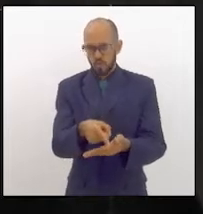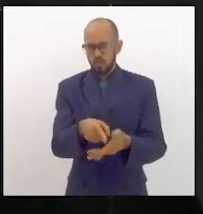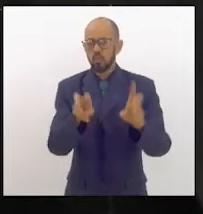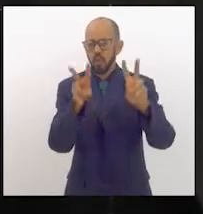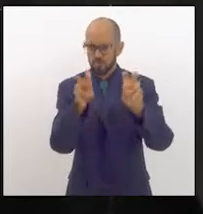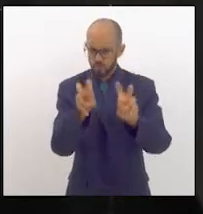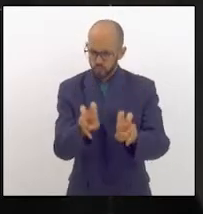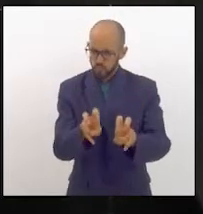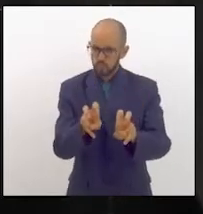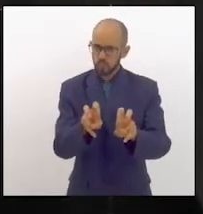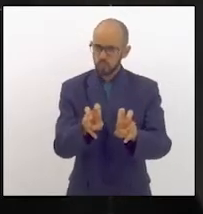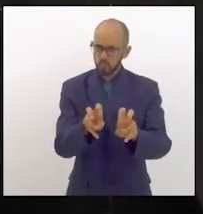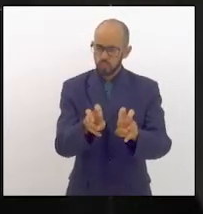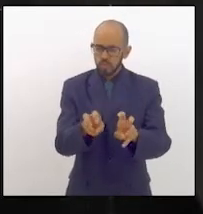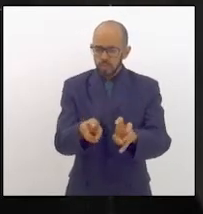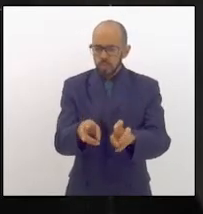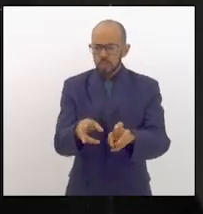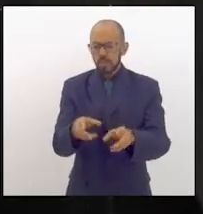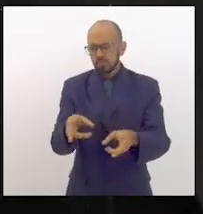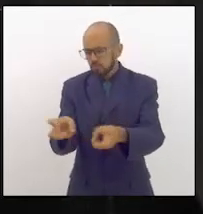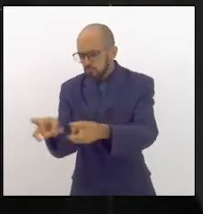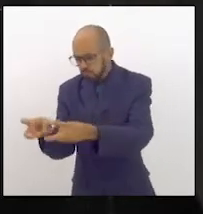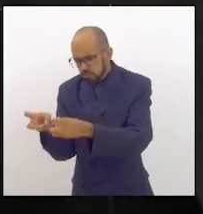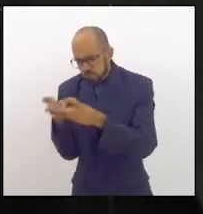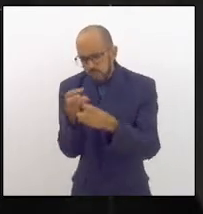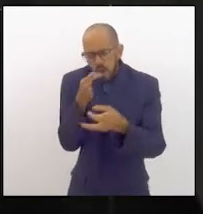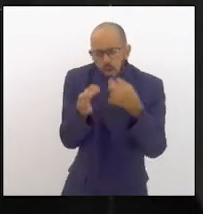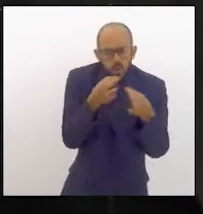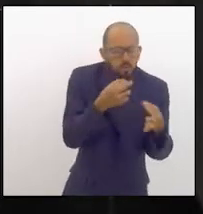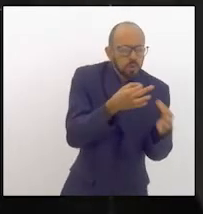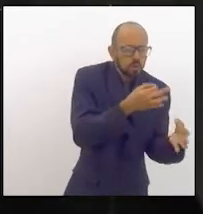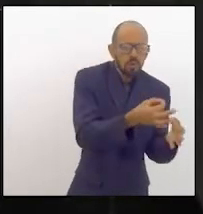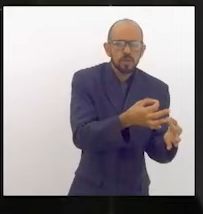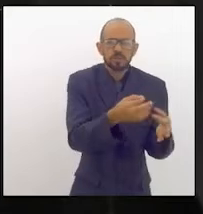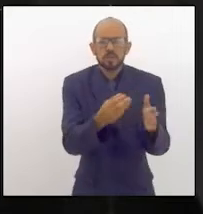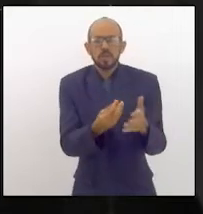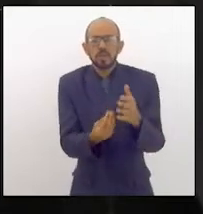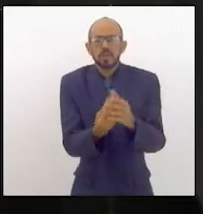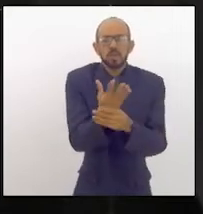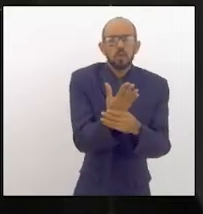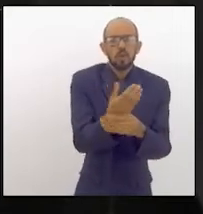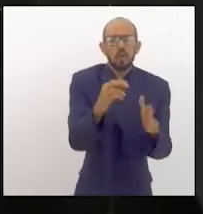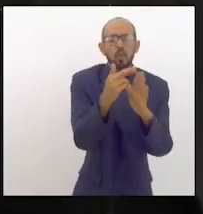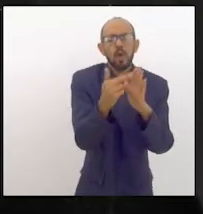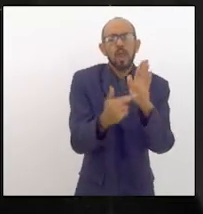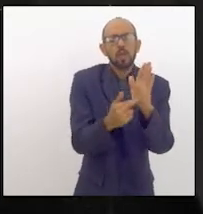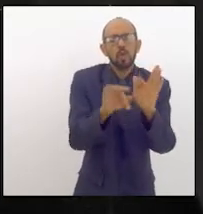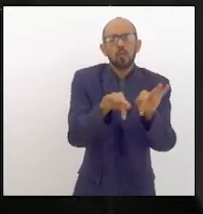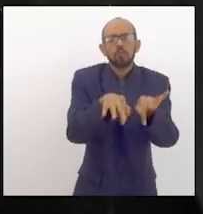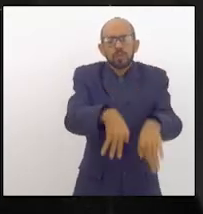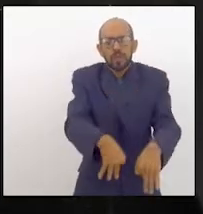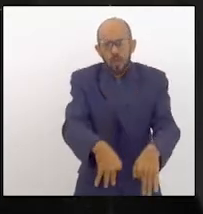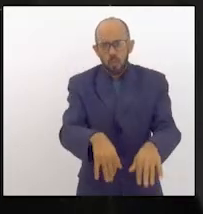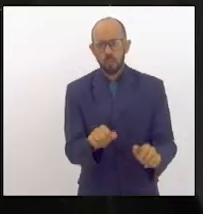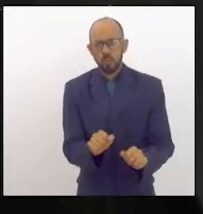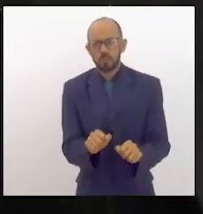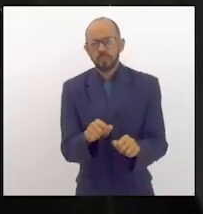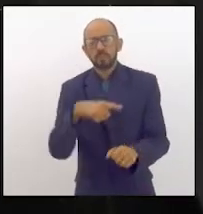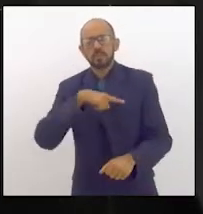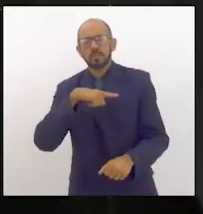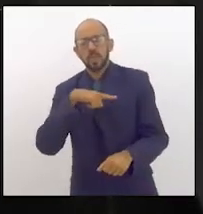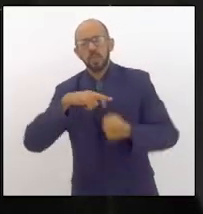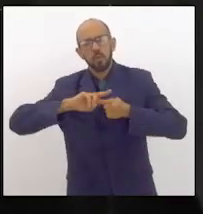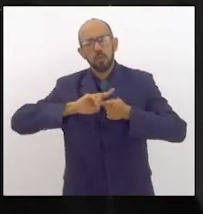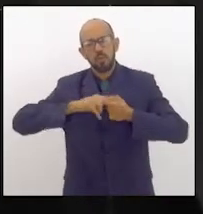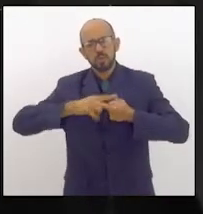a Campo que fez oitivas e que sistematizou o relatório final que tem